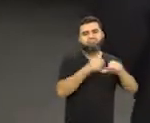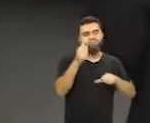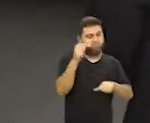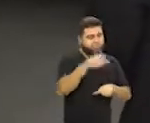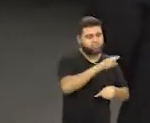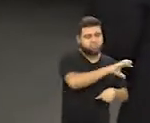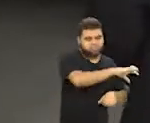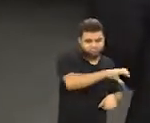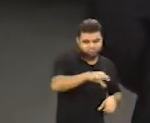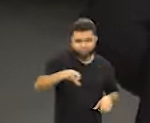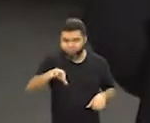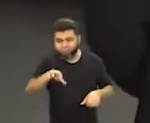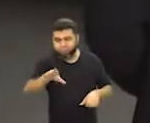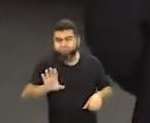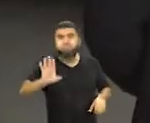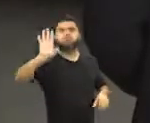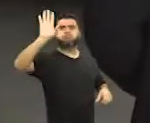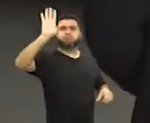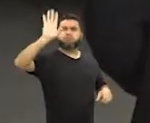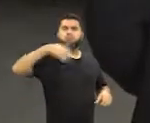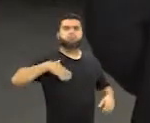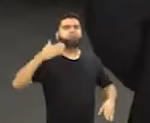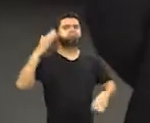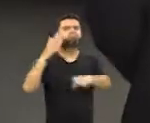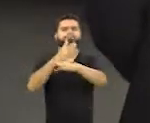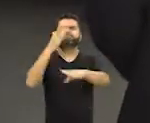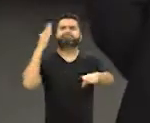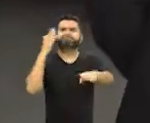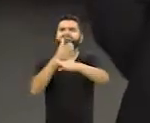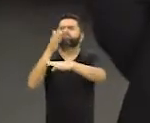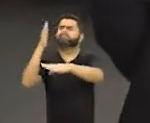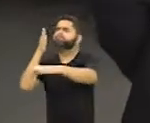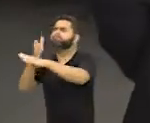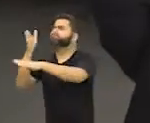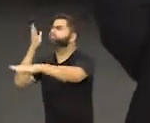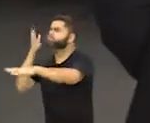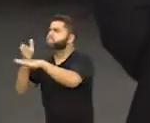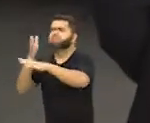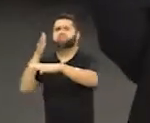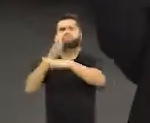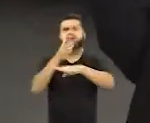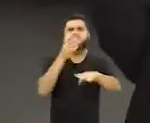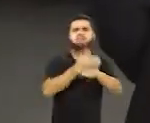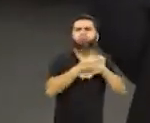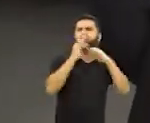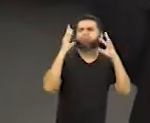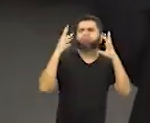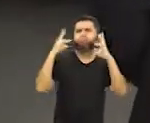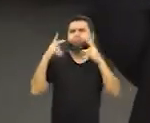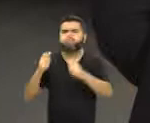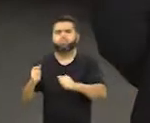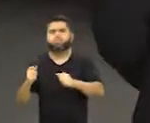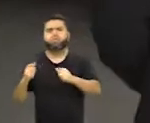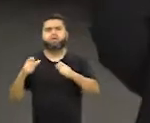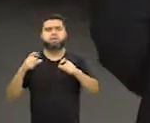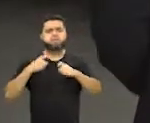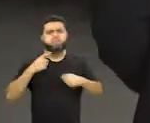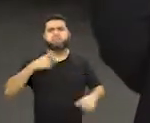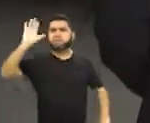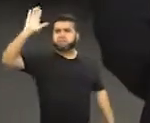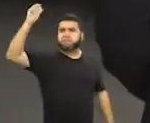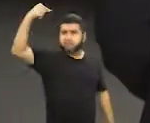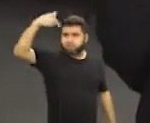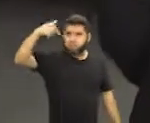né? E hoje esse conselho está se fazendo atuante, né? Então a gente está tentando participar em todas as agendas que